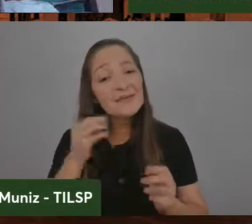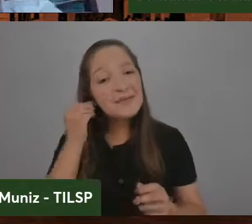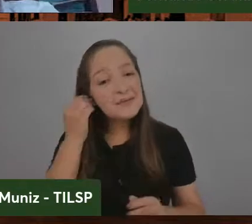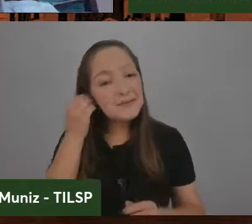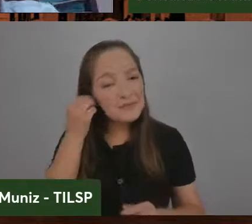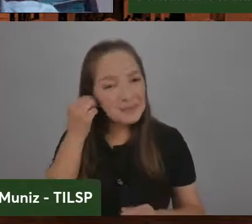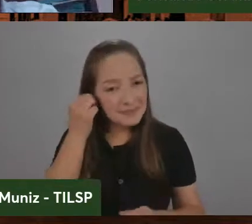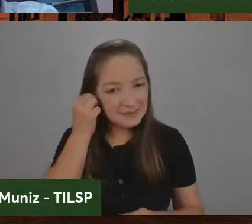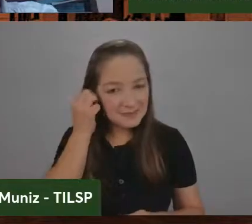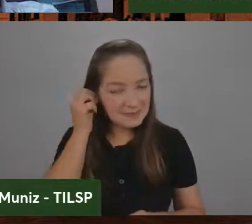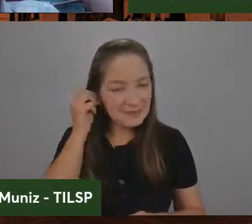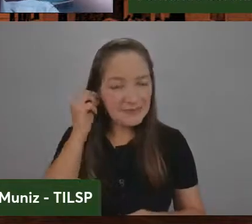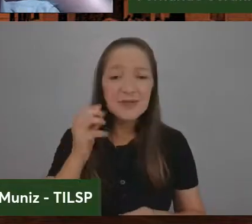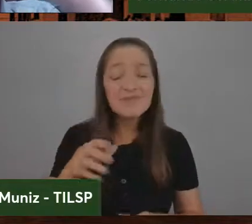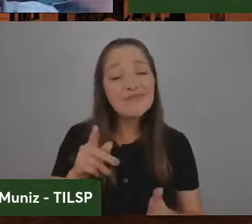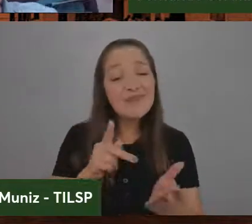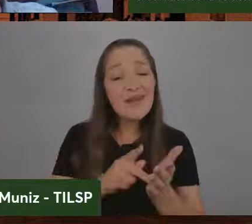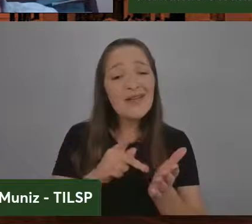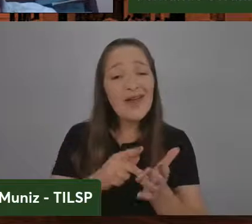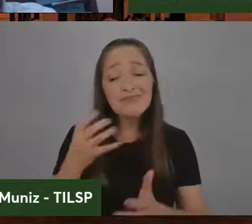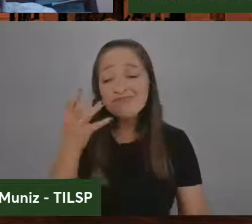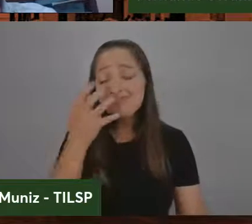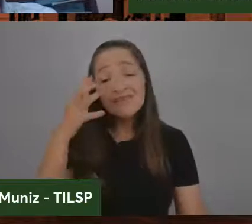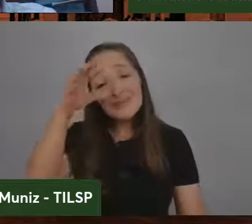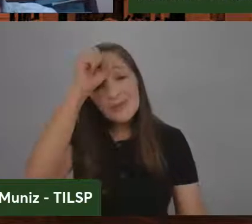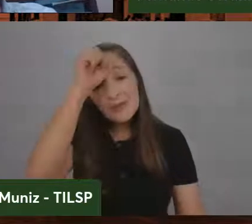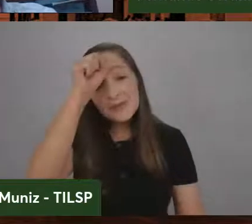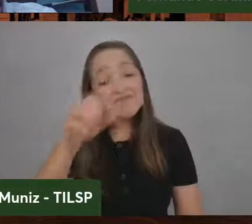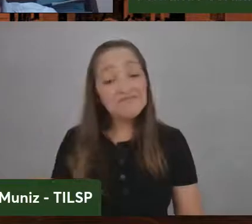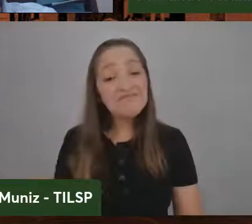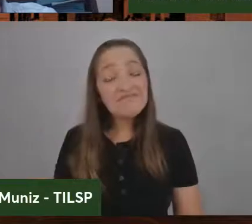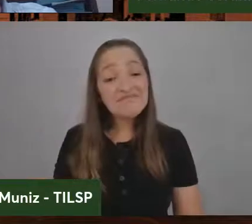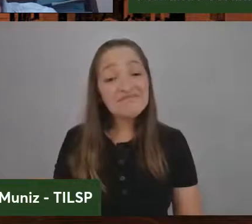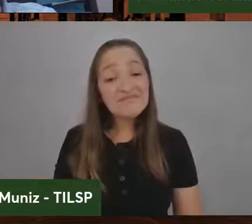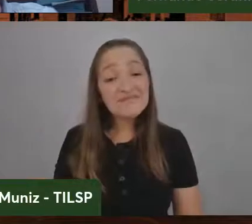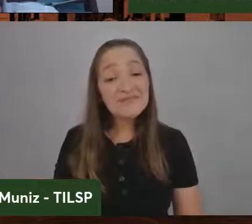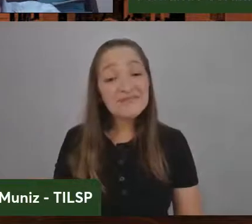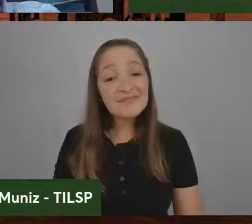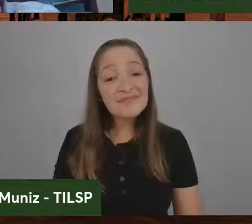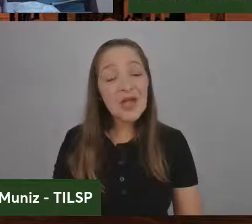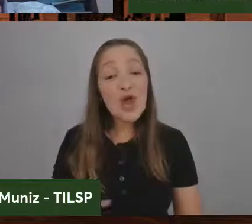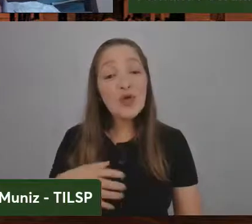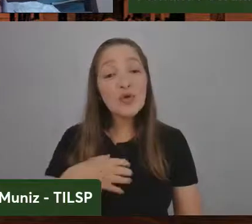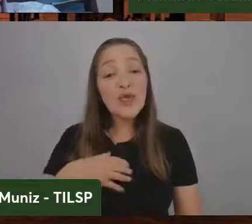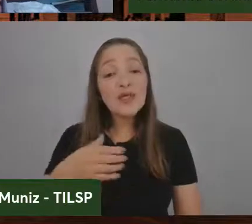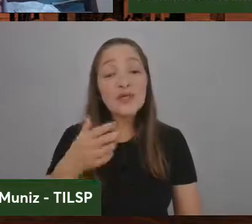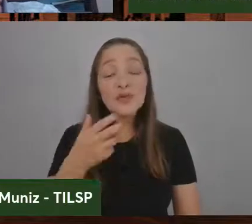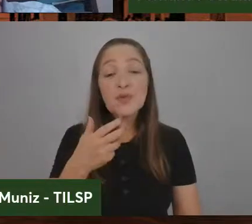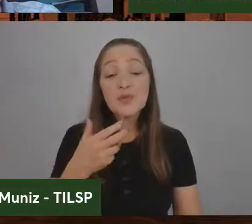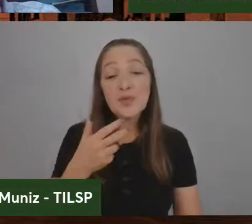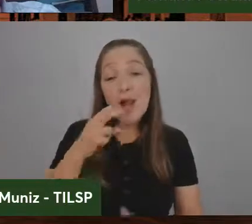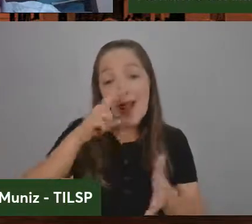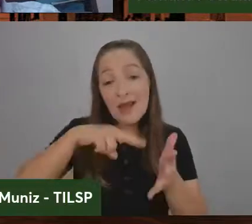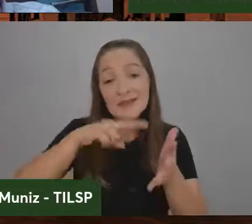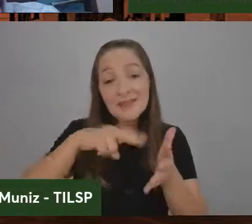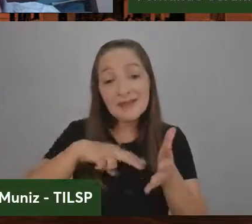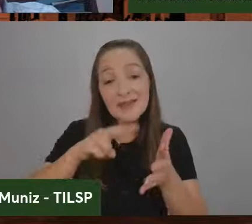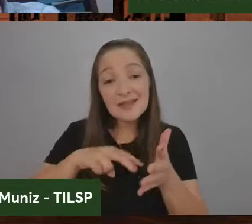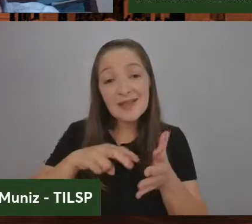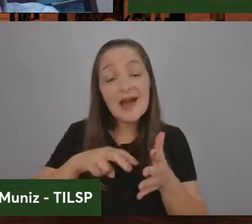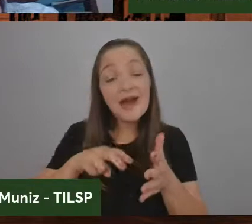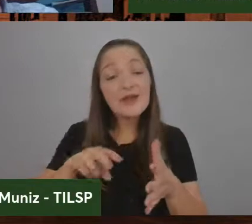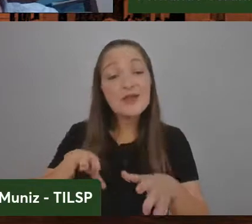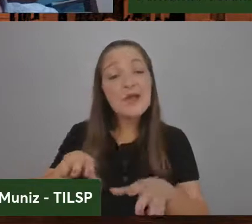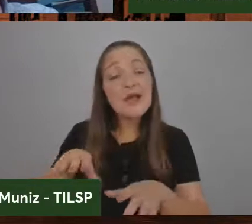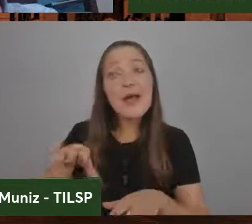aprendizagem, o gênero literário, romance de formação, que foi, vamos dizer, que apareceu na Alemanha